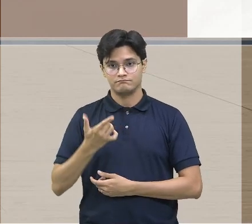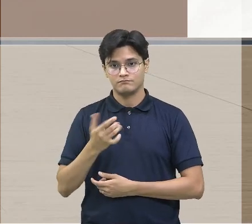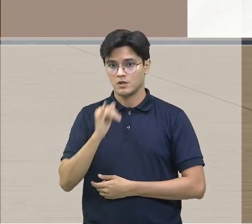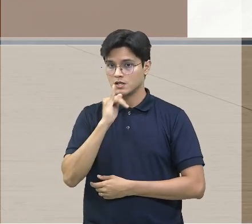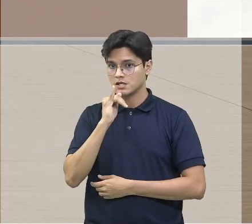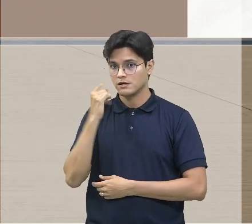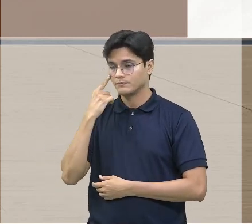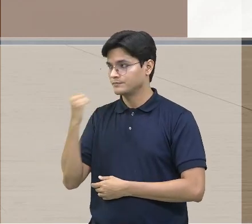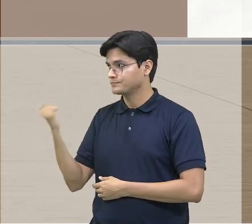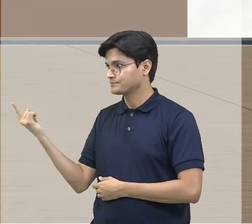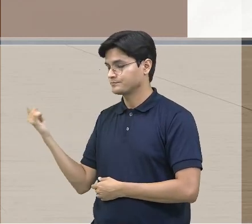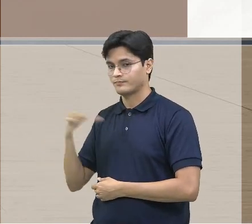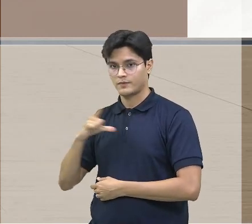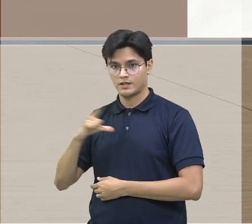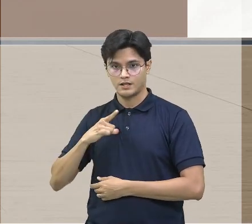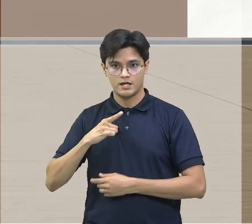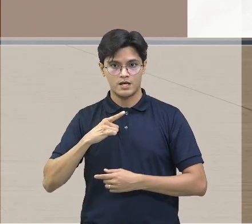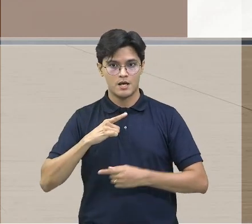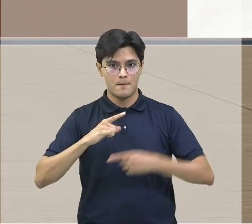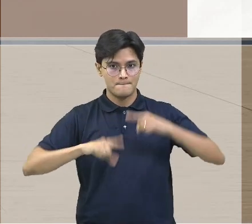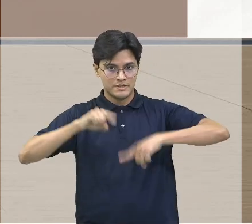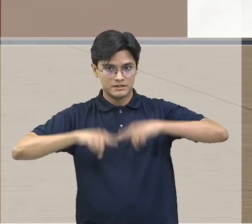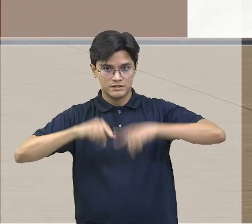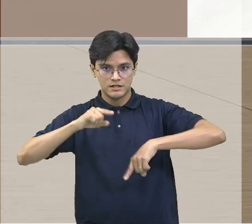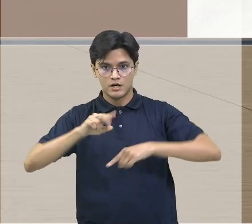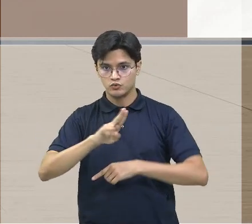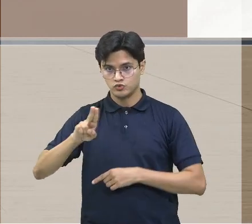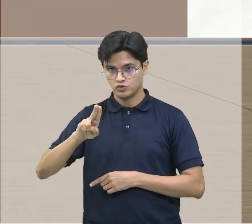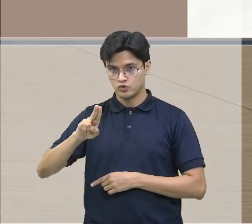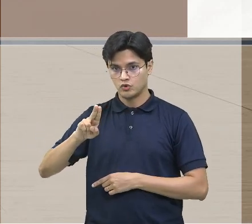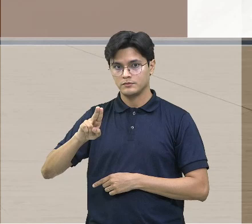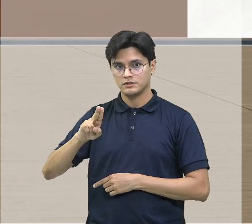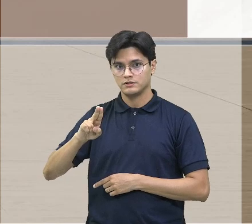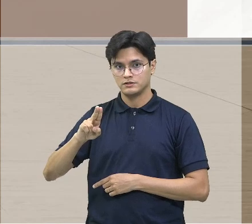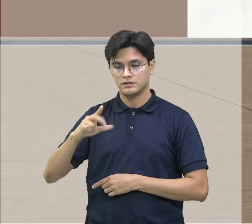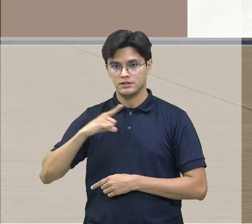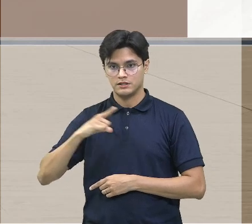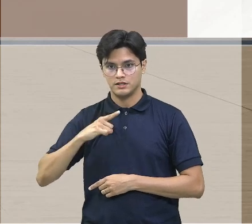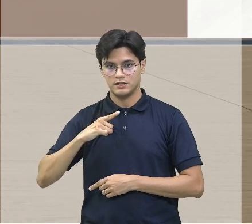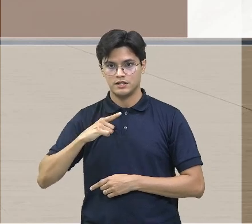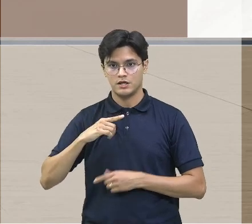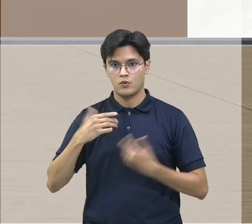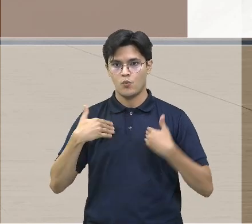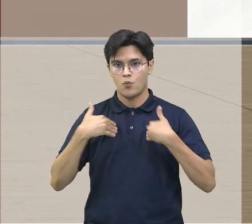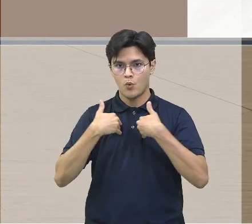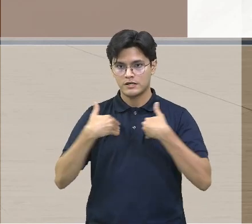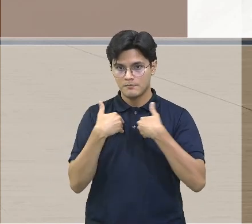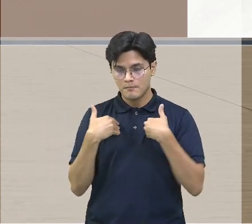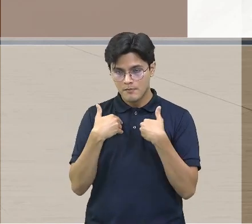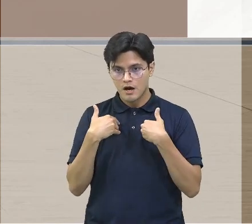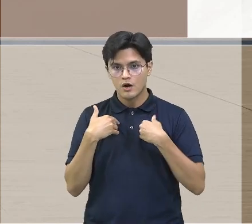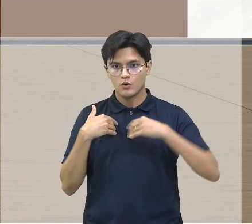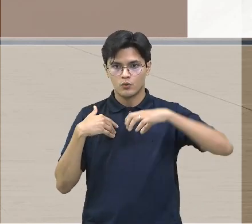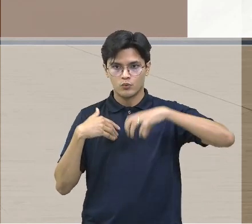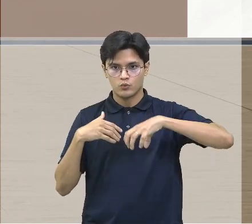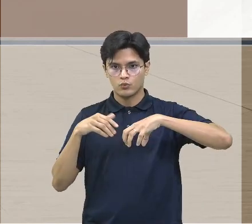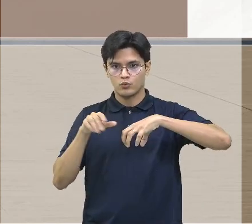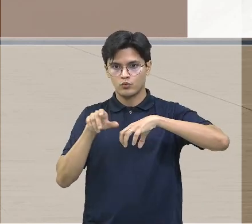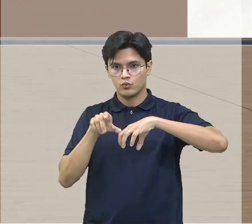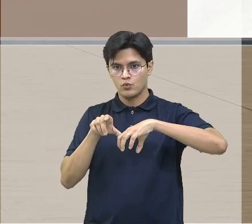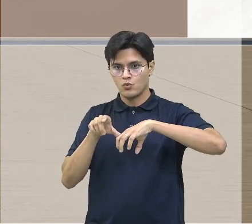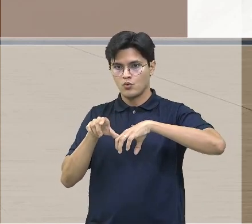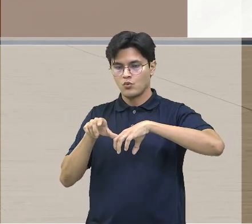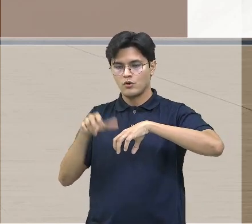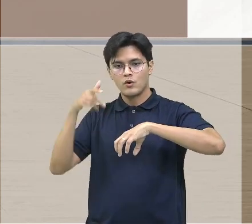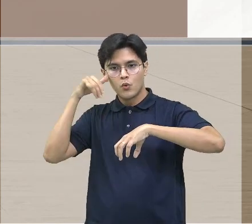é a charrua, tem um animal de tração bem aqui, você pode perceber parte dele, ó, puxando esse tipo de arado antigo,